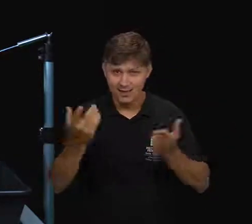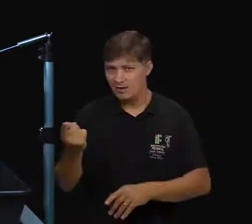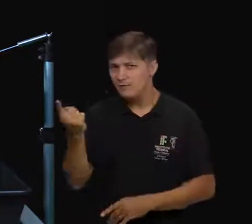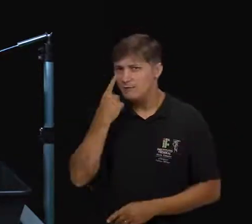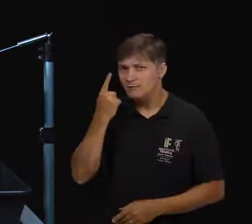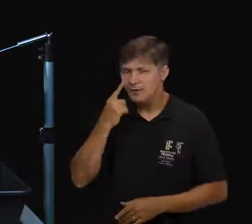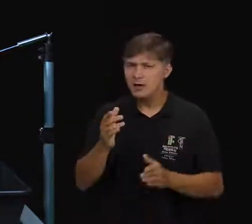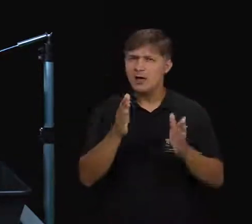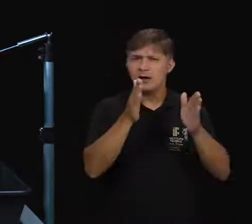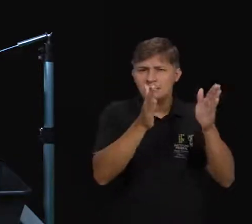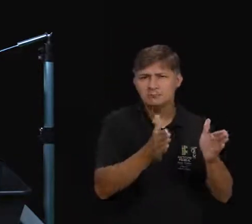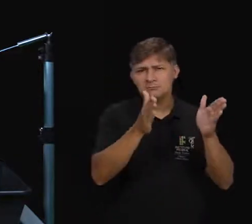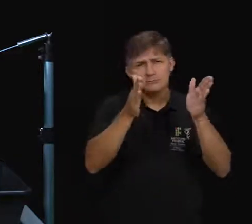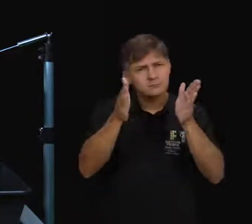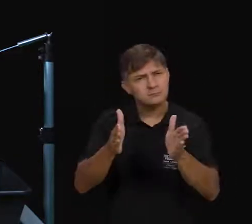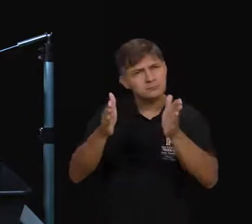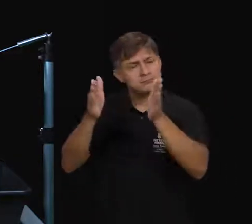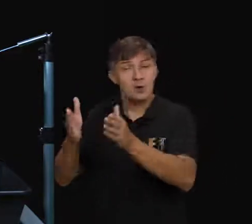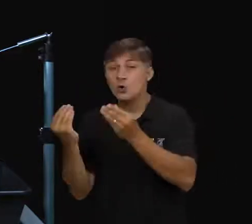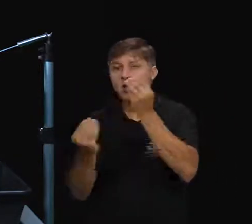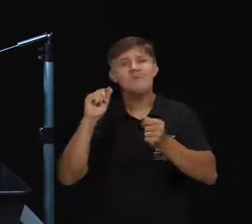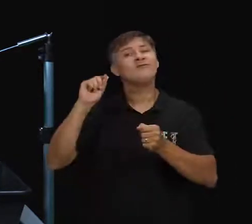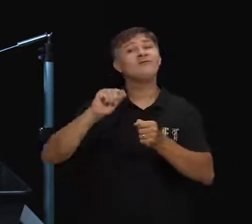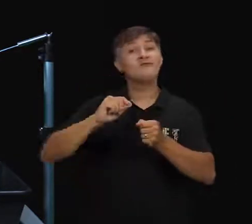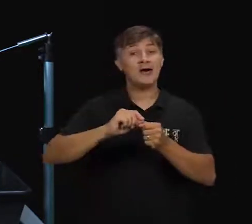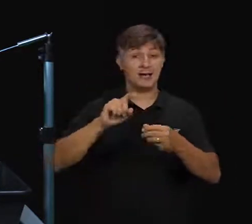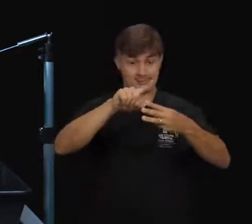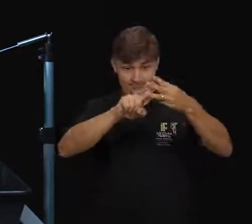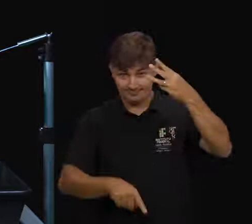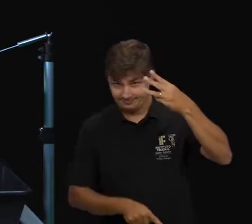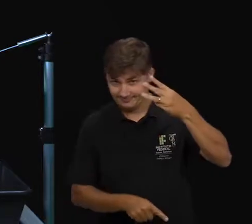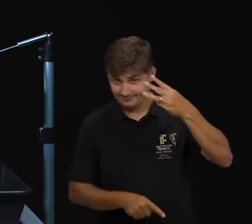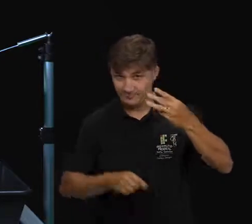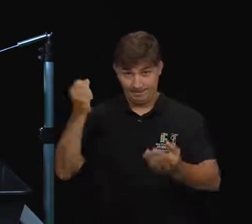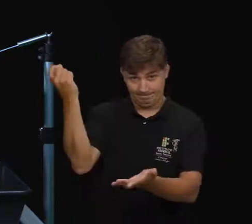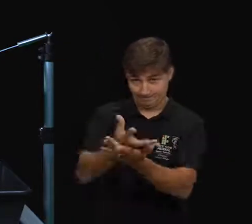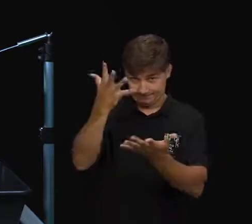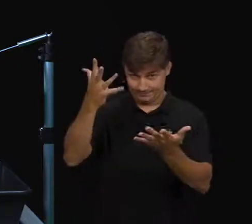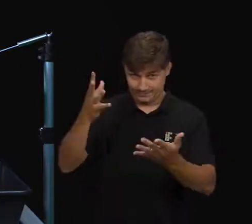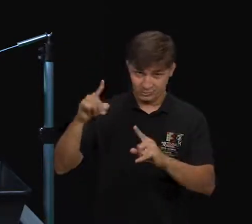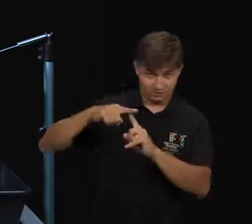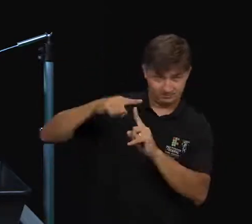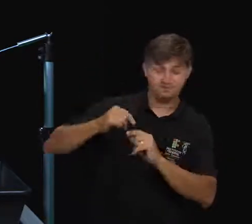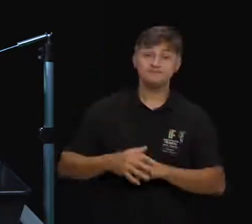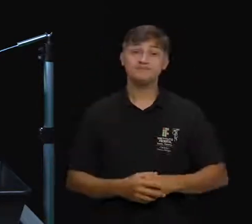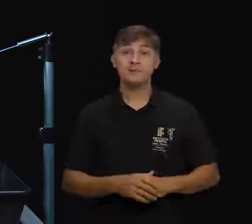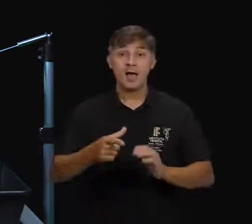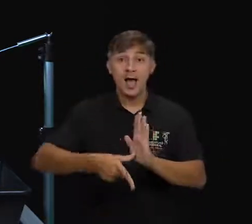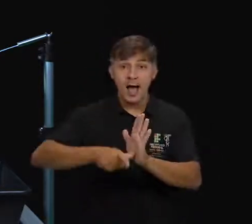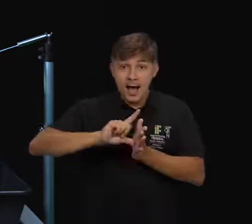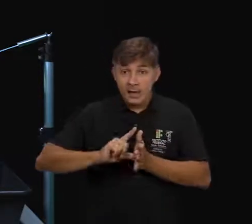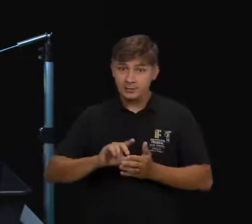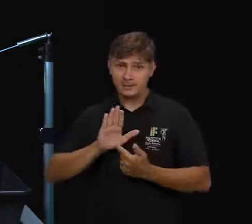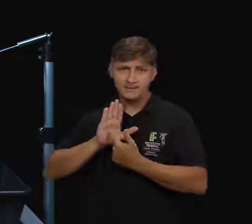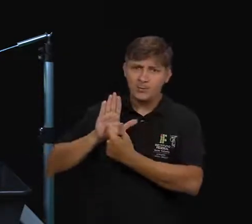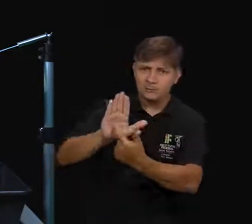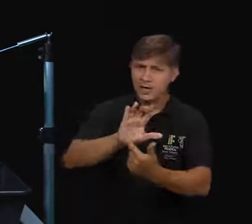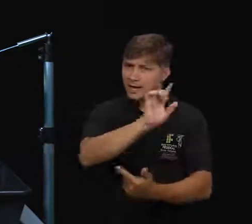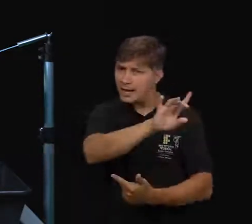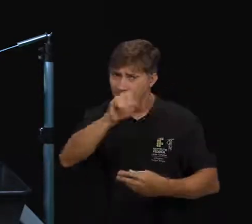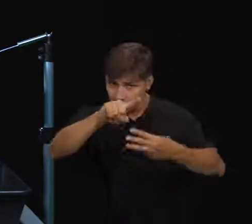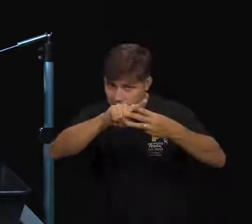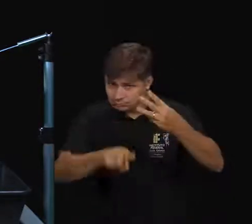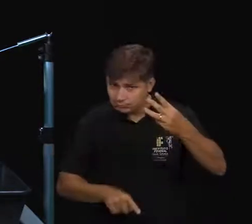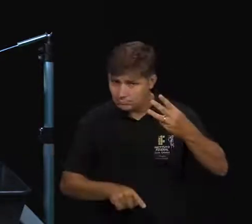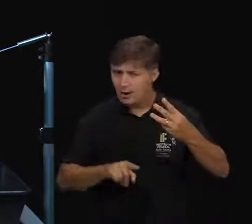Então a gente vai ver então agora o passo a passo de cada um desses splashes, tá bom? Mas antes da gente passar para